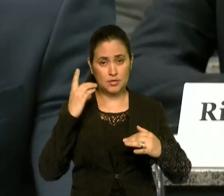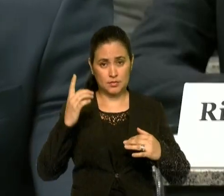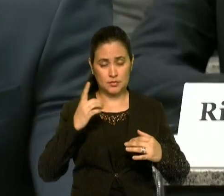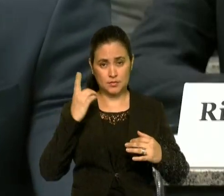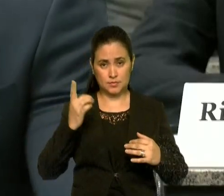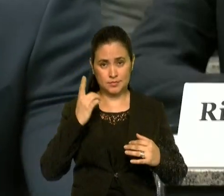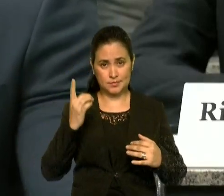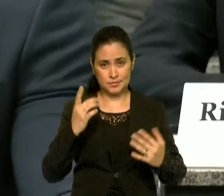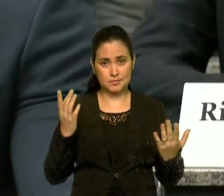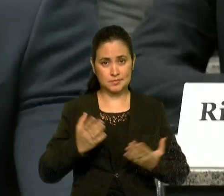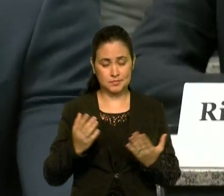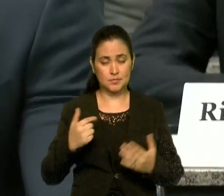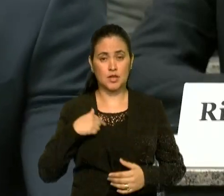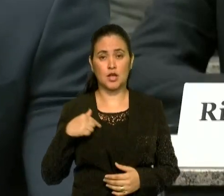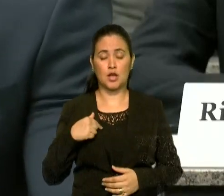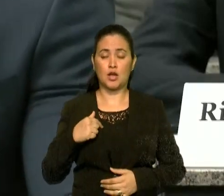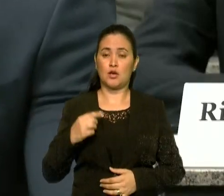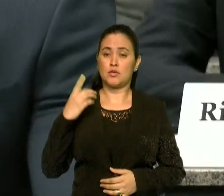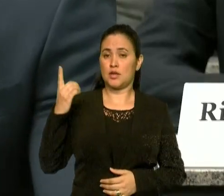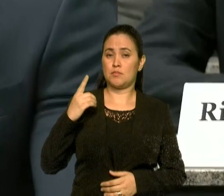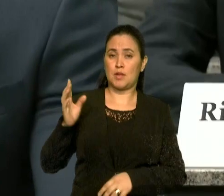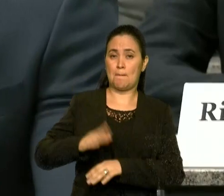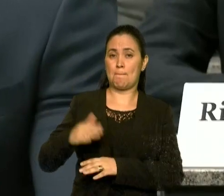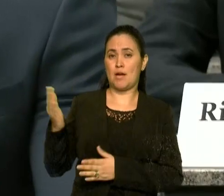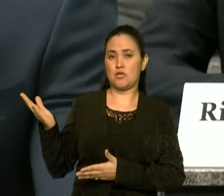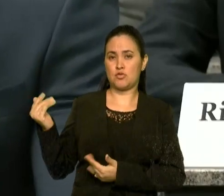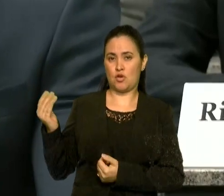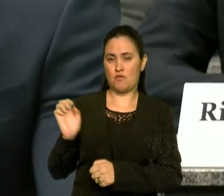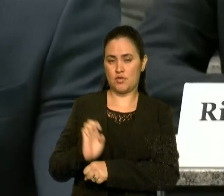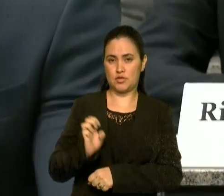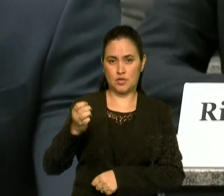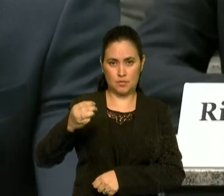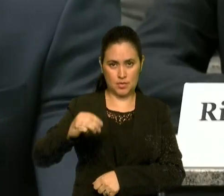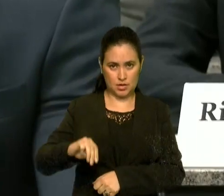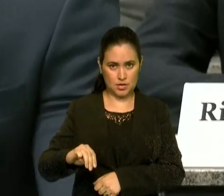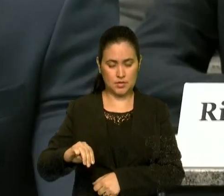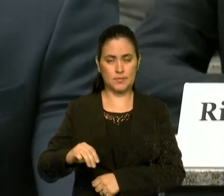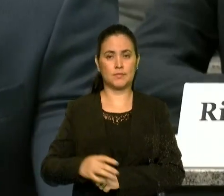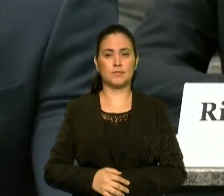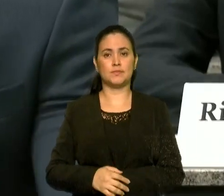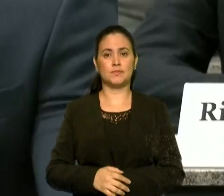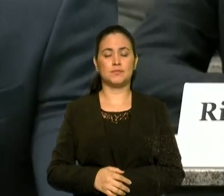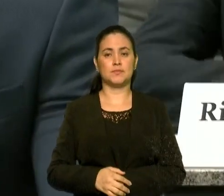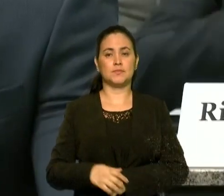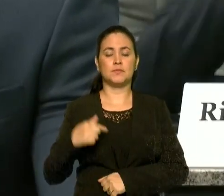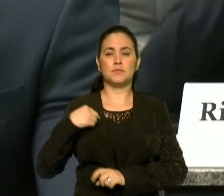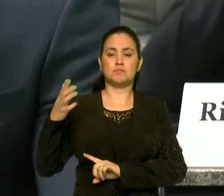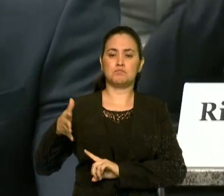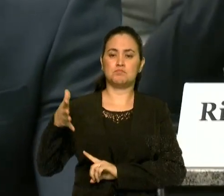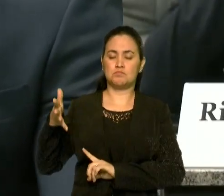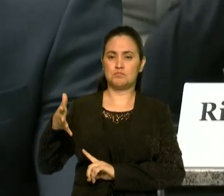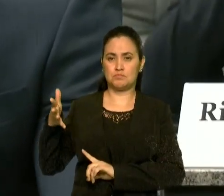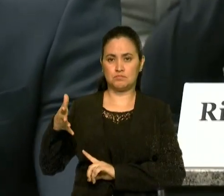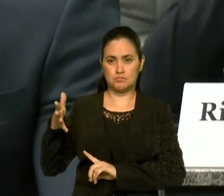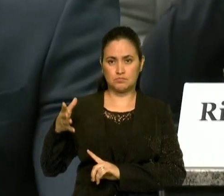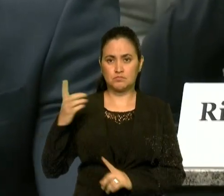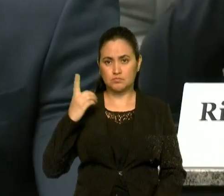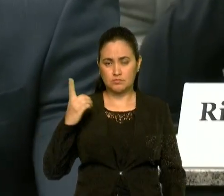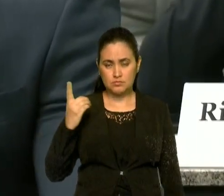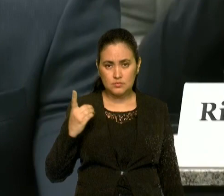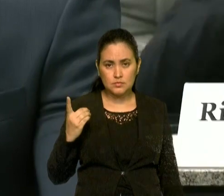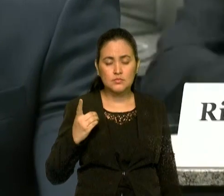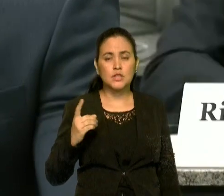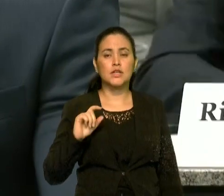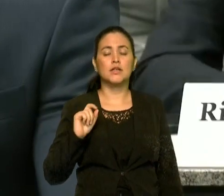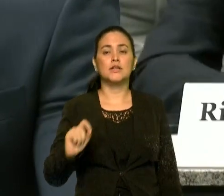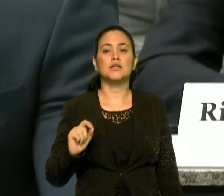como deputado mais jovem do estado do Maranhão, fazer parte de um parlamento desse, que tem tratado, acima de tudo, a população com respeito, com carinho